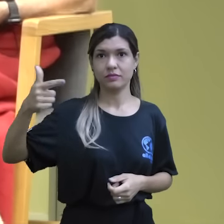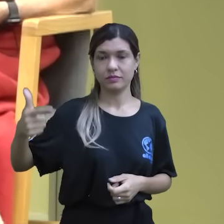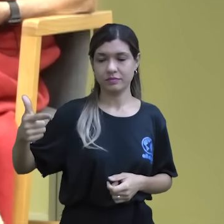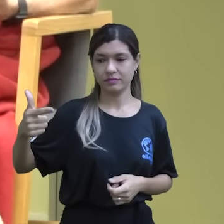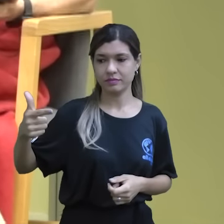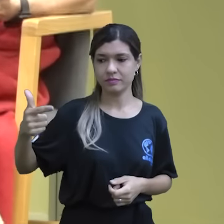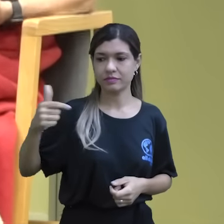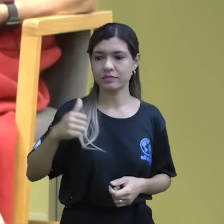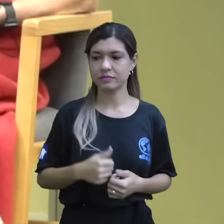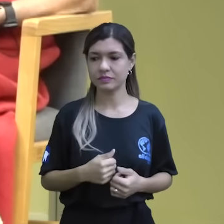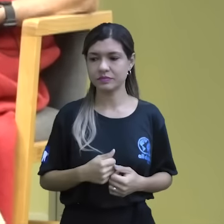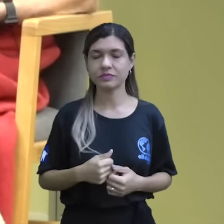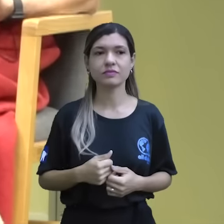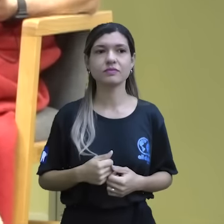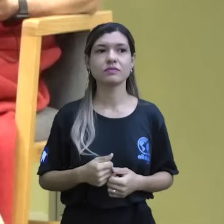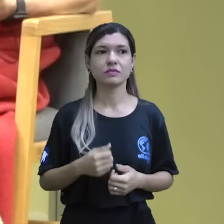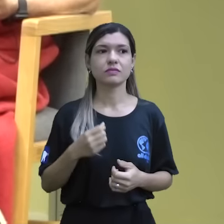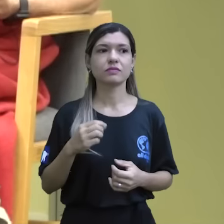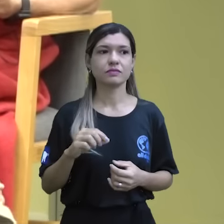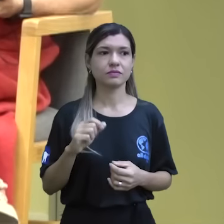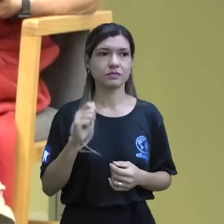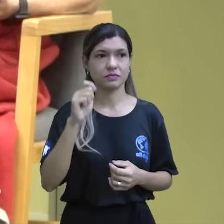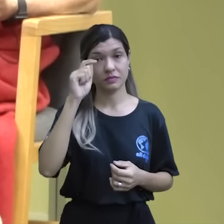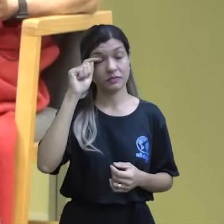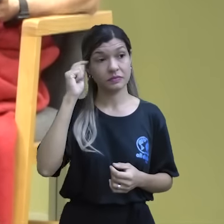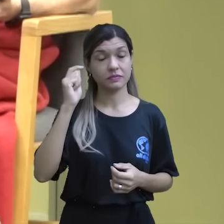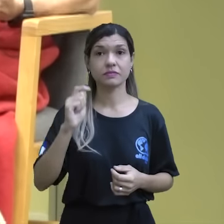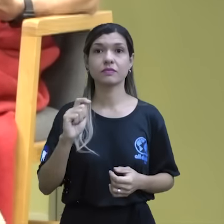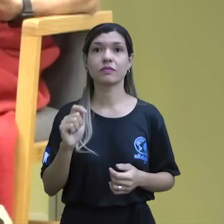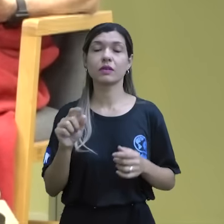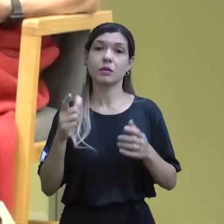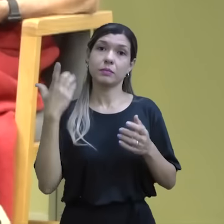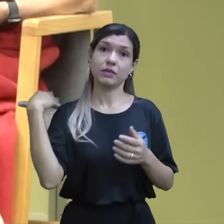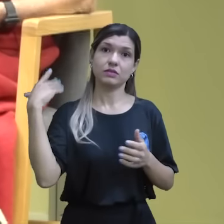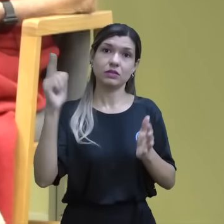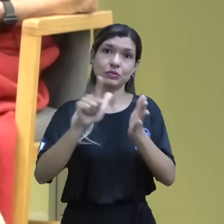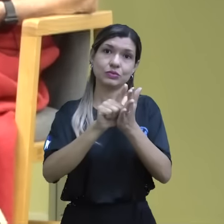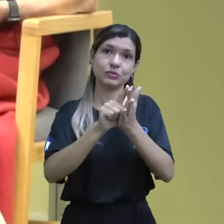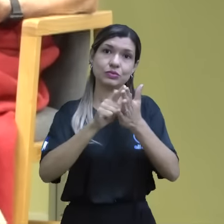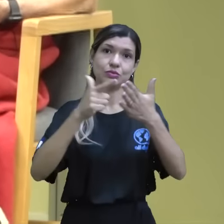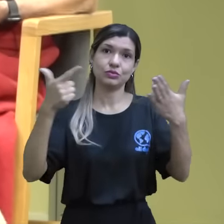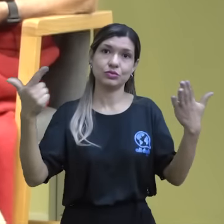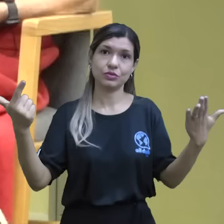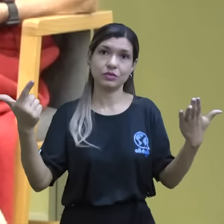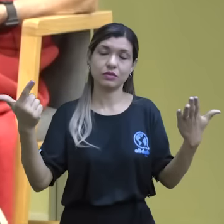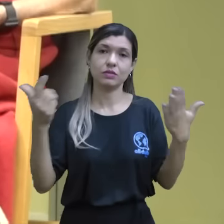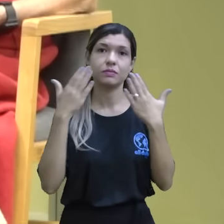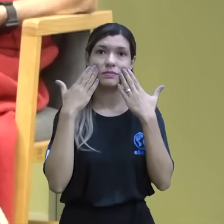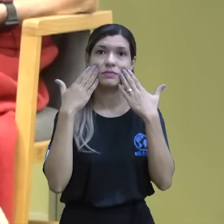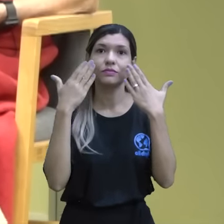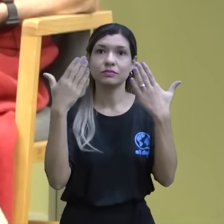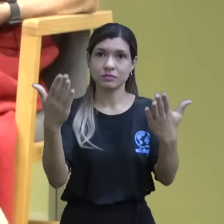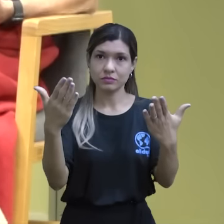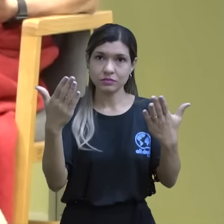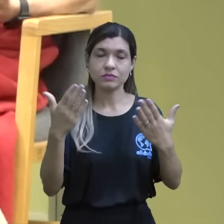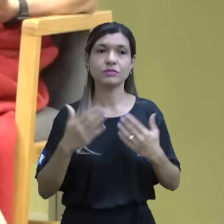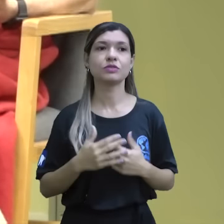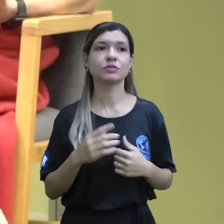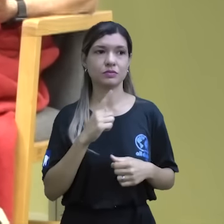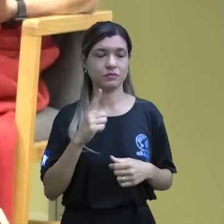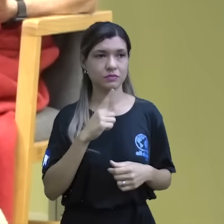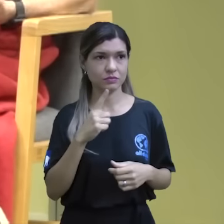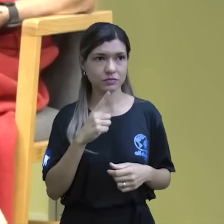também, não era um desconhecido, não era um alcoólatra que andava pelo centro. Ele era uma pessoa conhecida, a